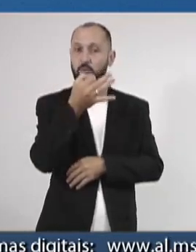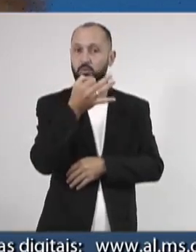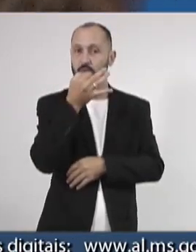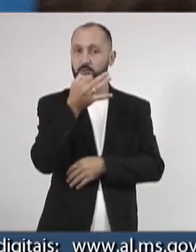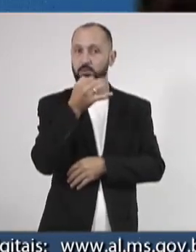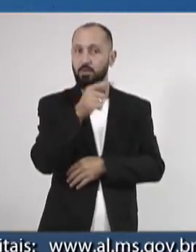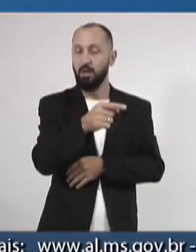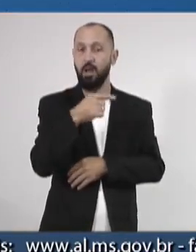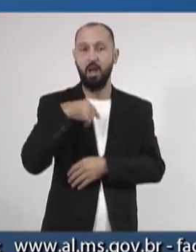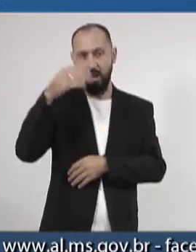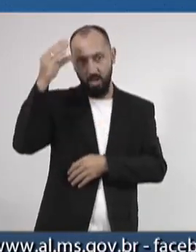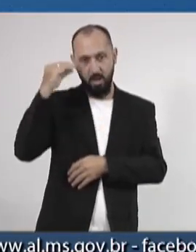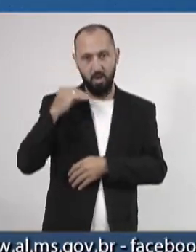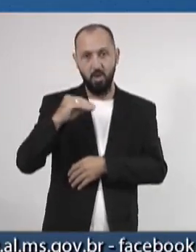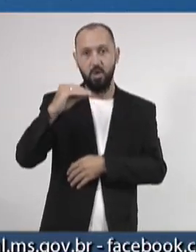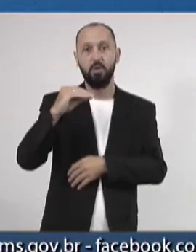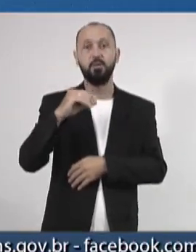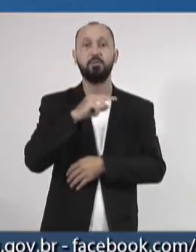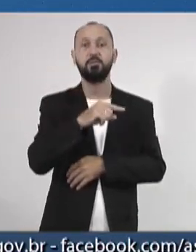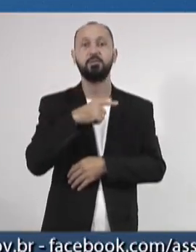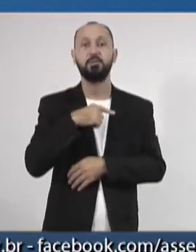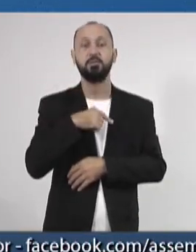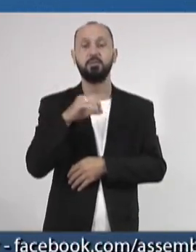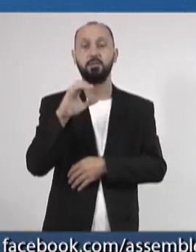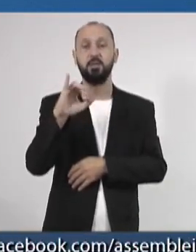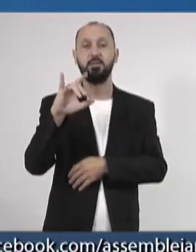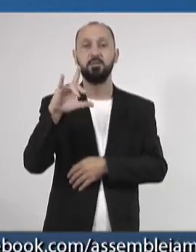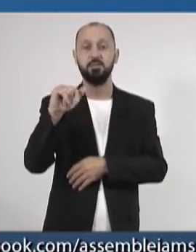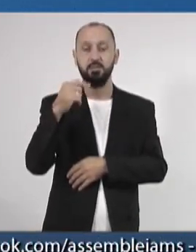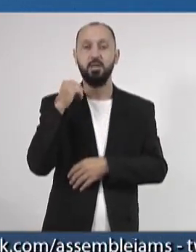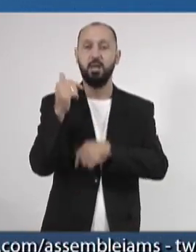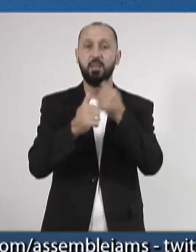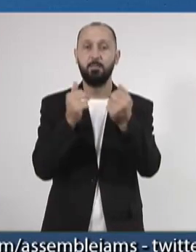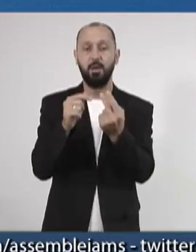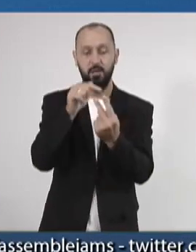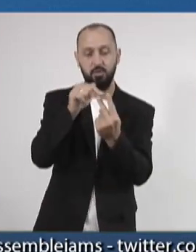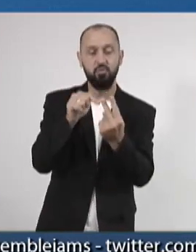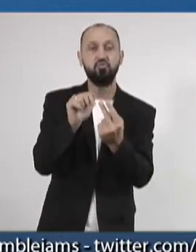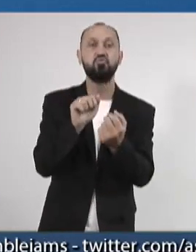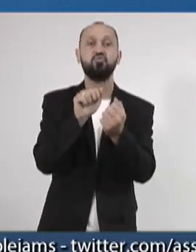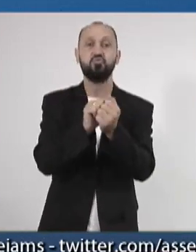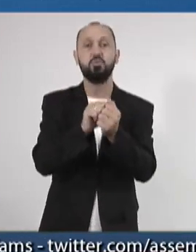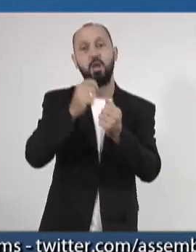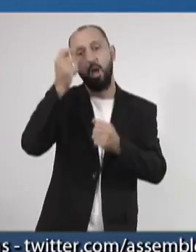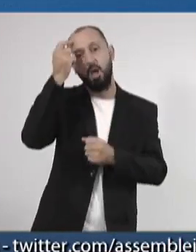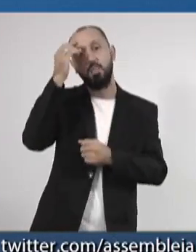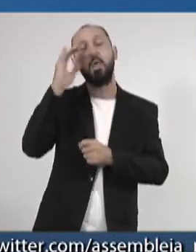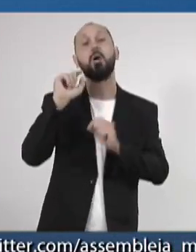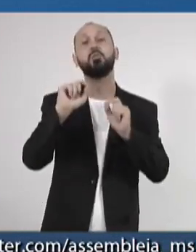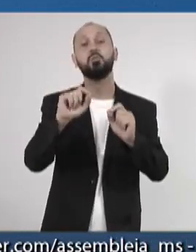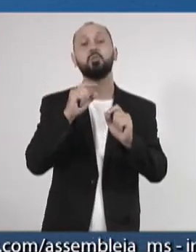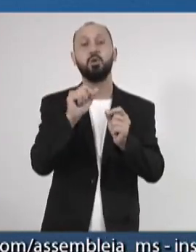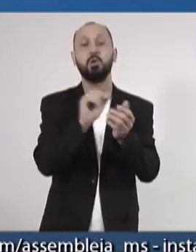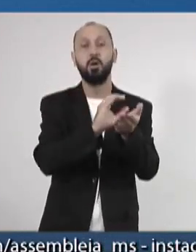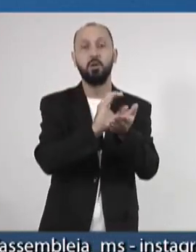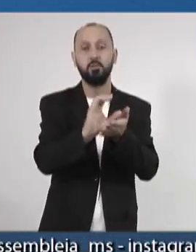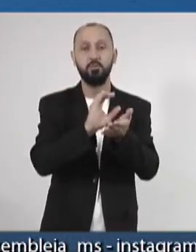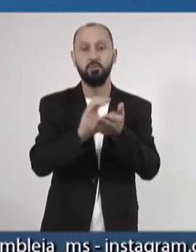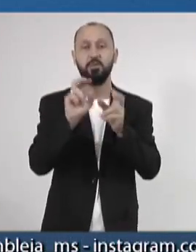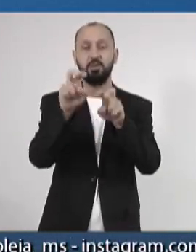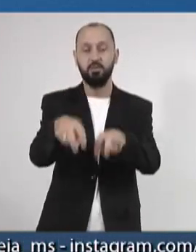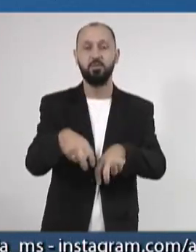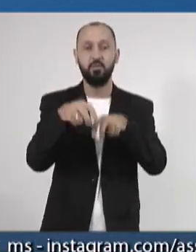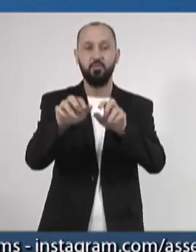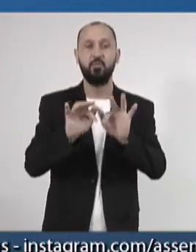nossa querida Rose e a ministra Cida para que trabalhem junto a ideia de investimentos na